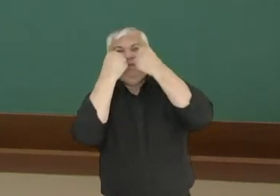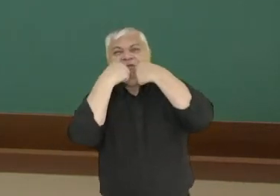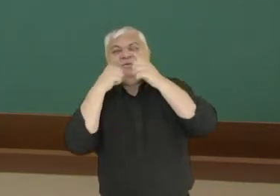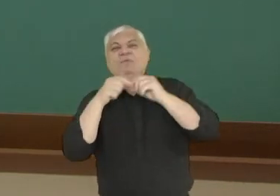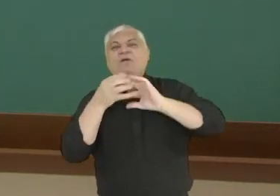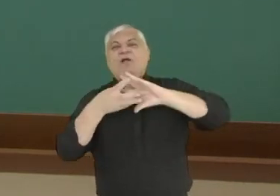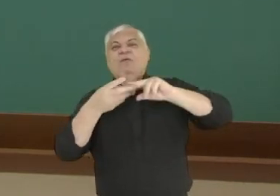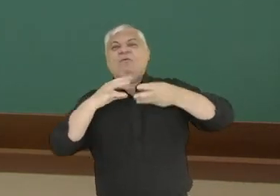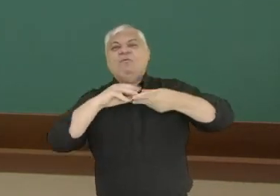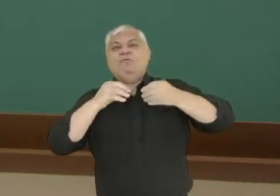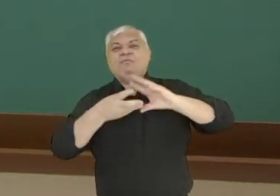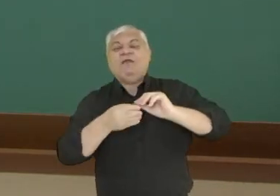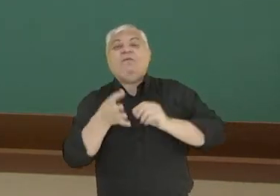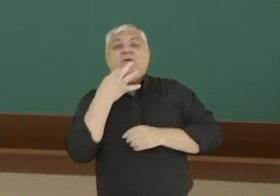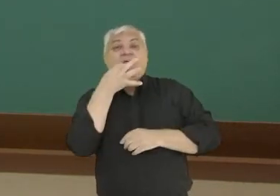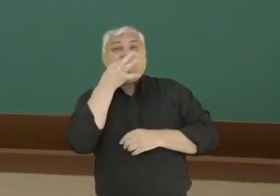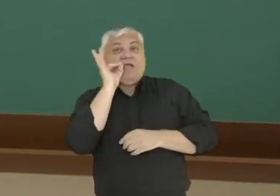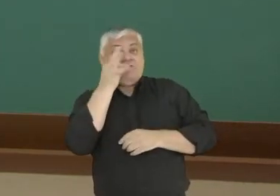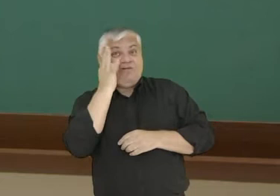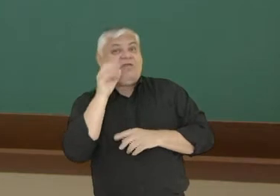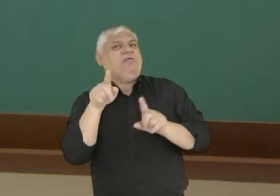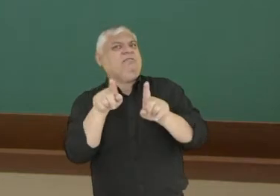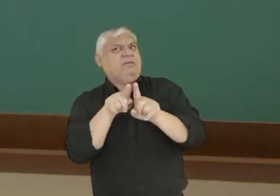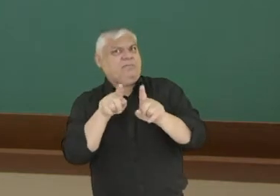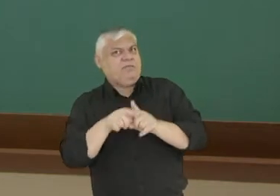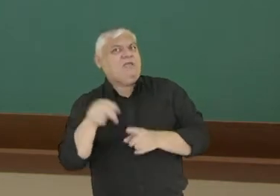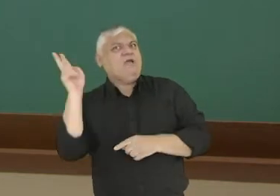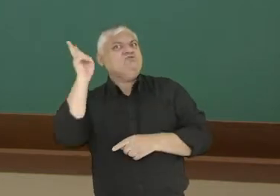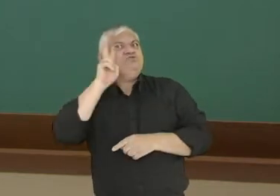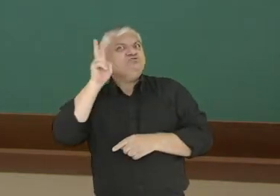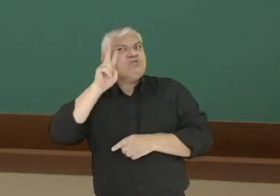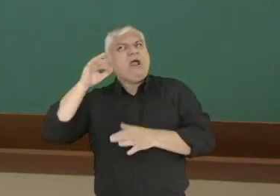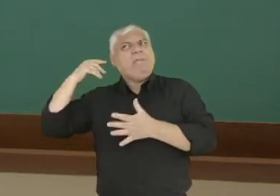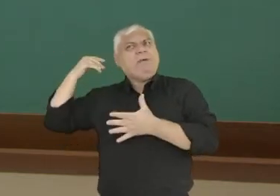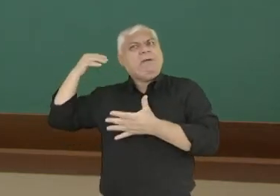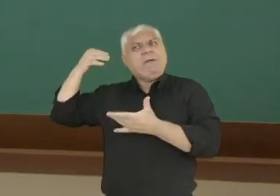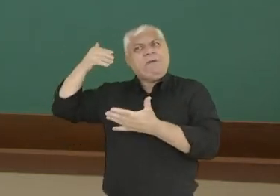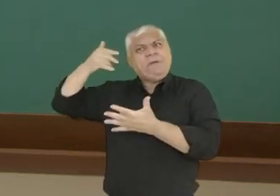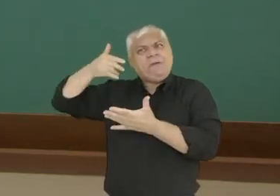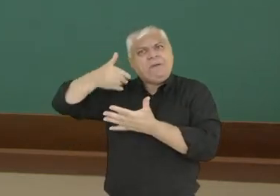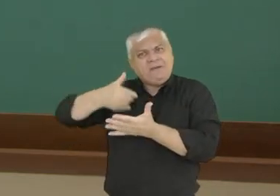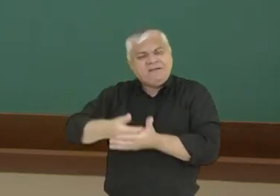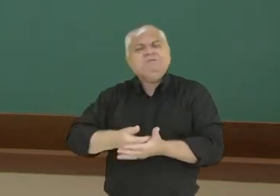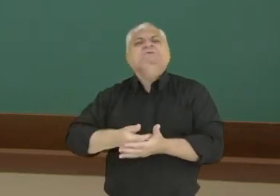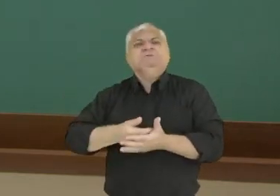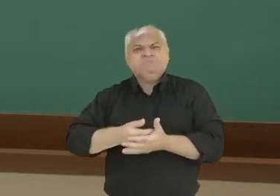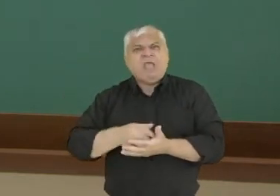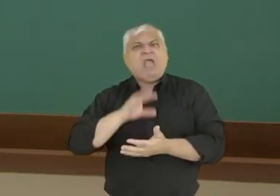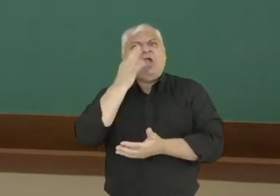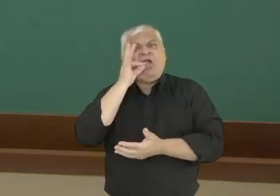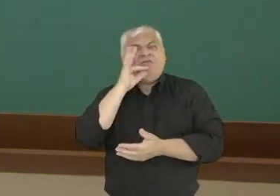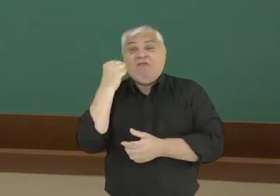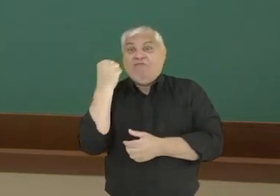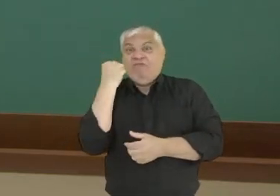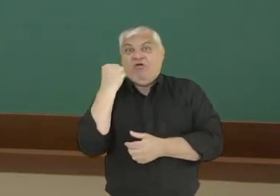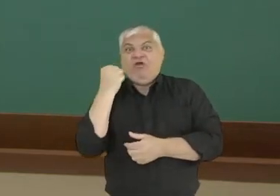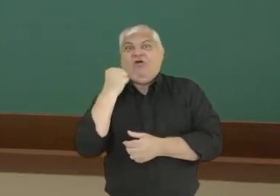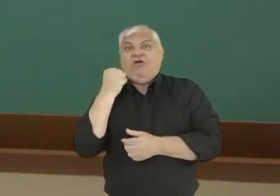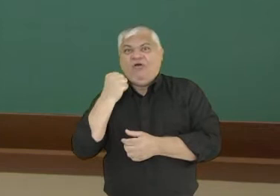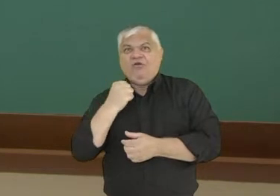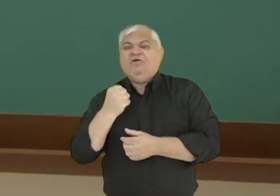algodão também o café é unicamente né esteve presente na produção agrícola